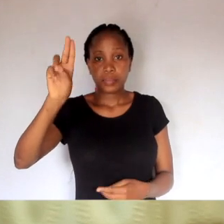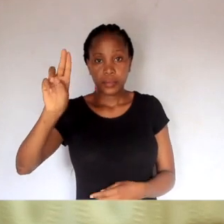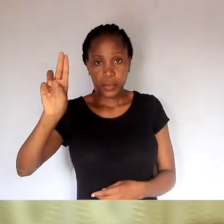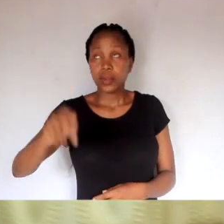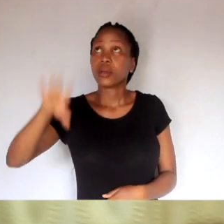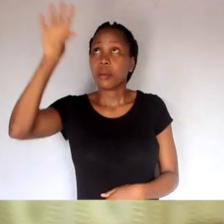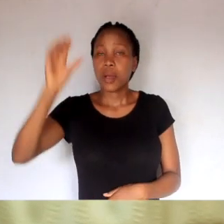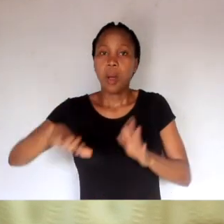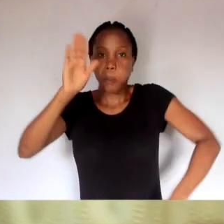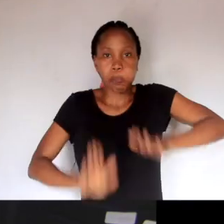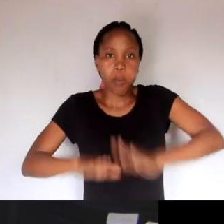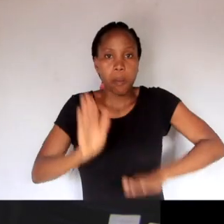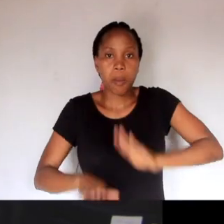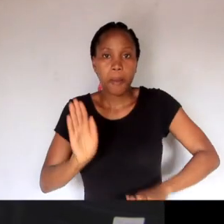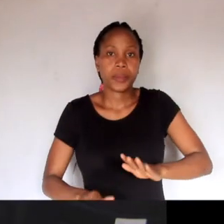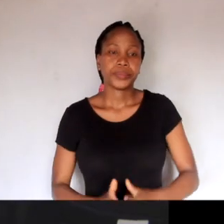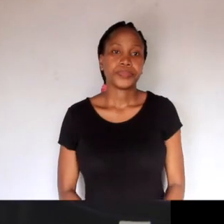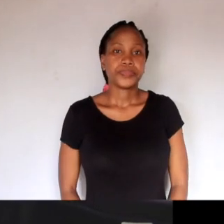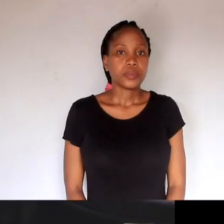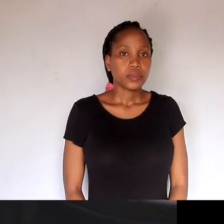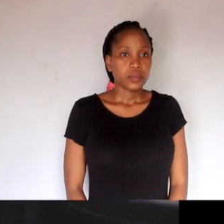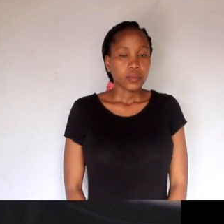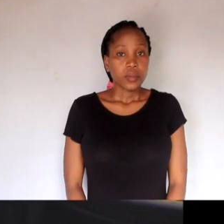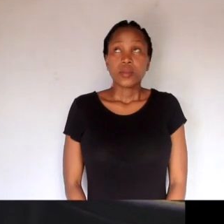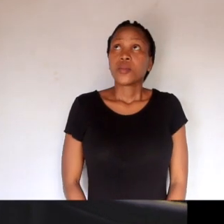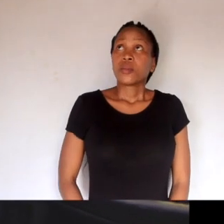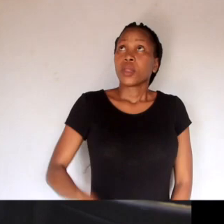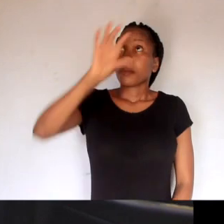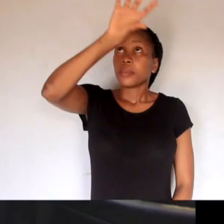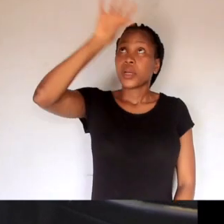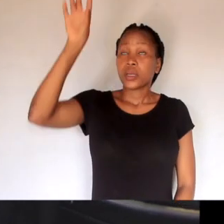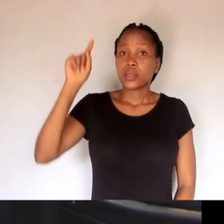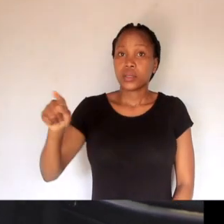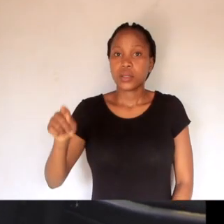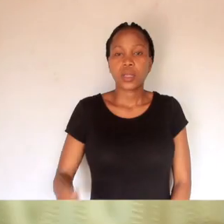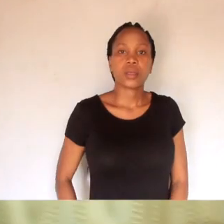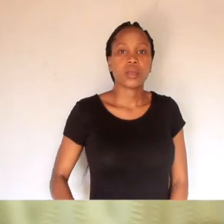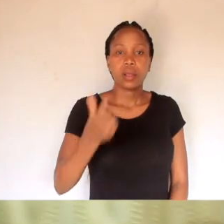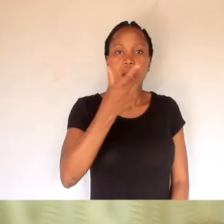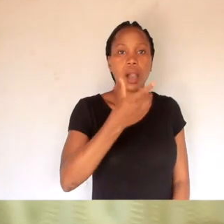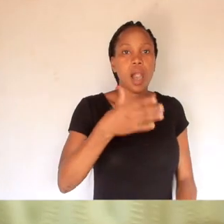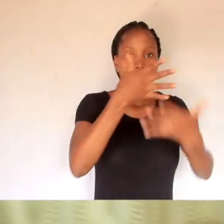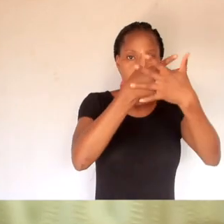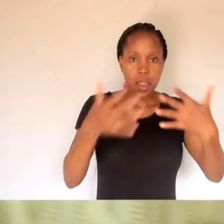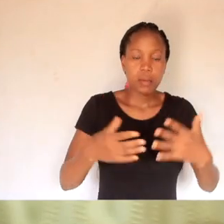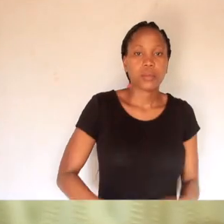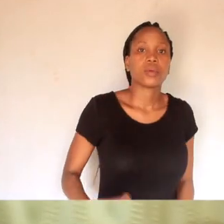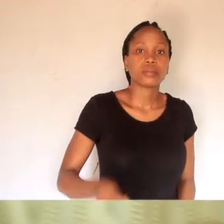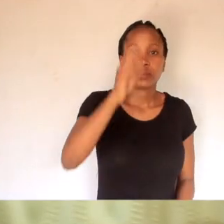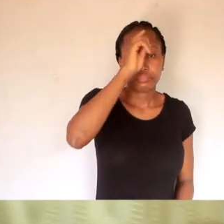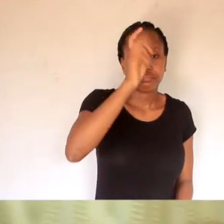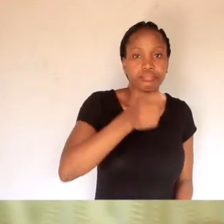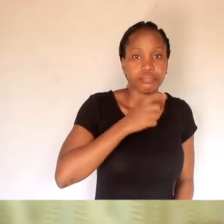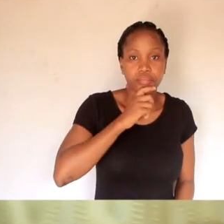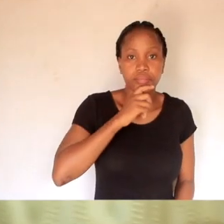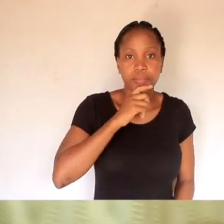a questão dos movimentos de educação nos países falantes de língua portuguesa. Por isso, quando